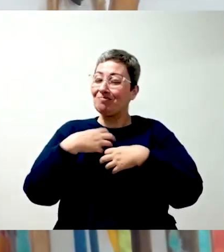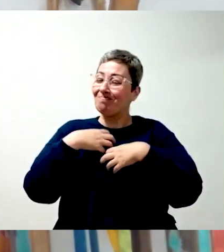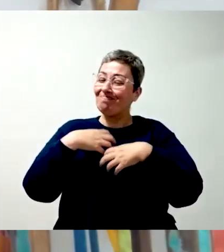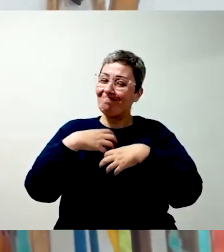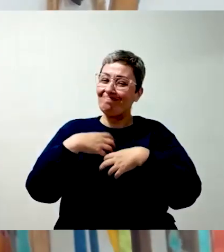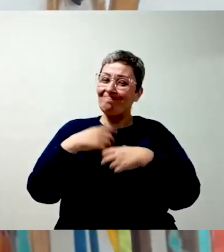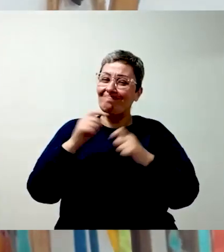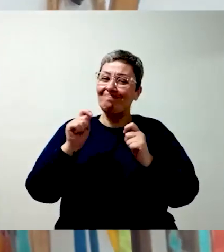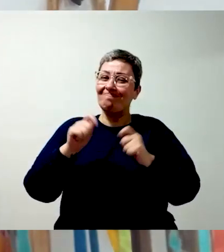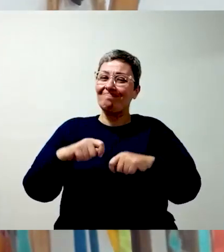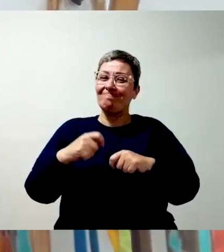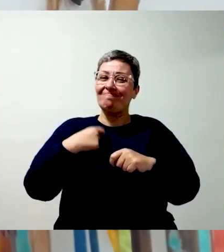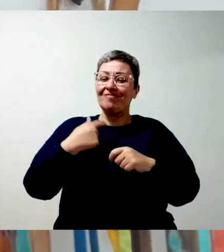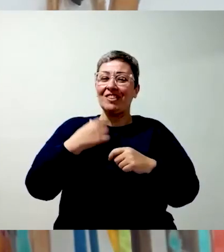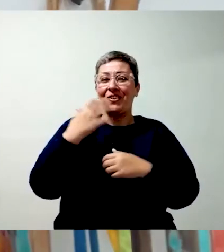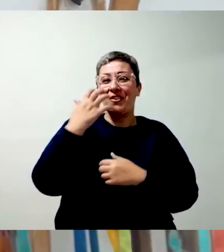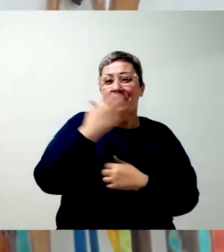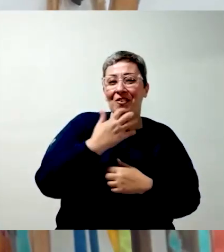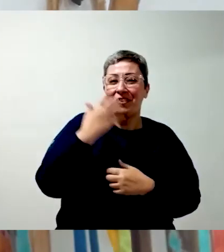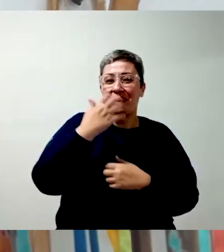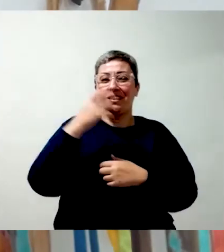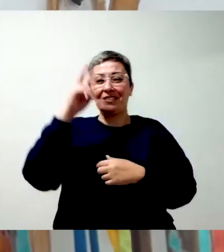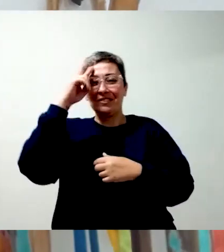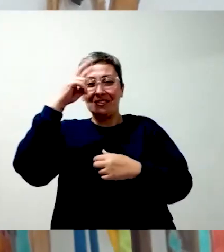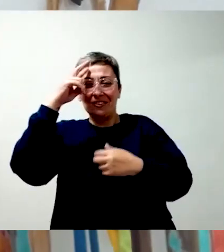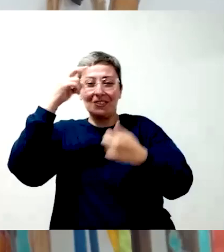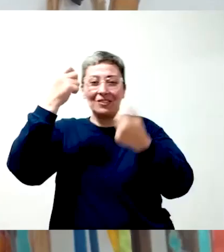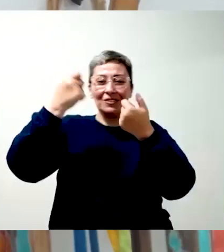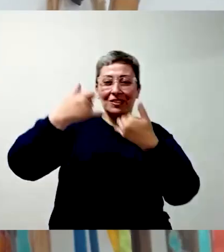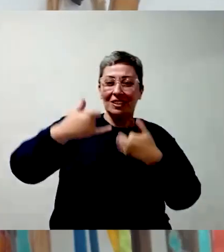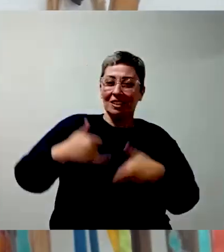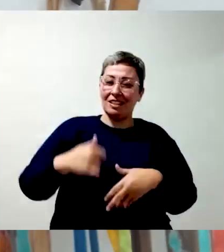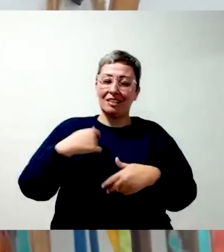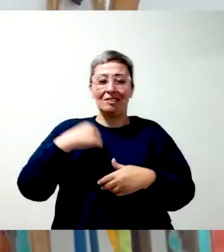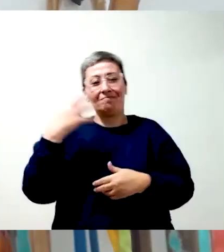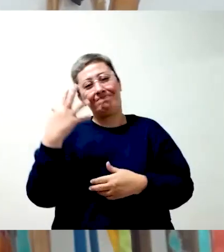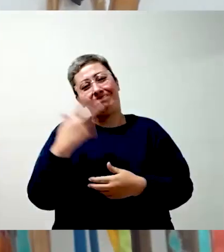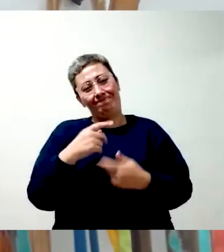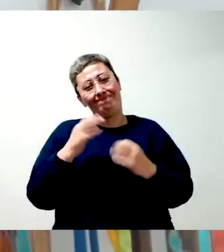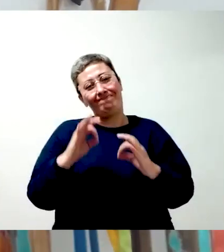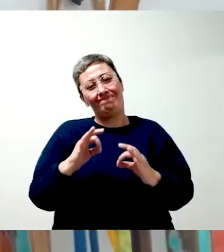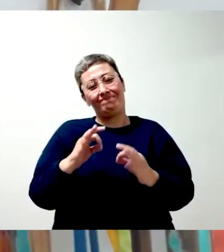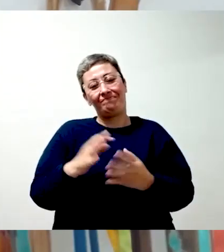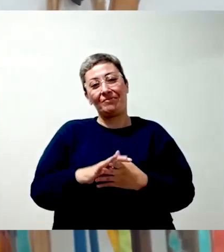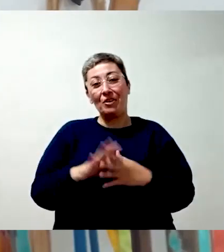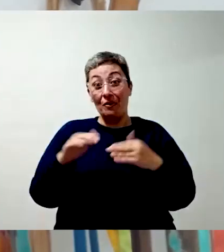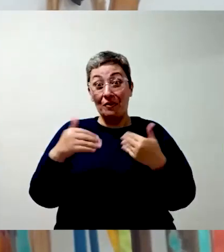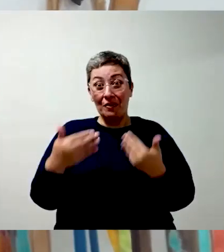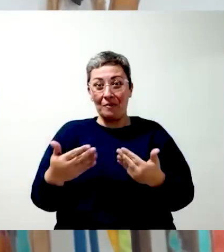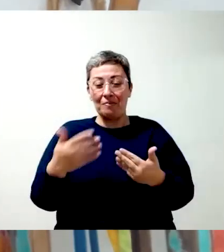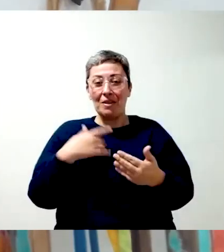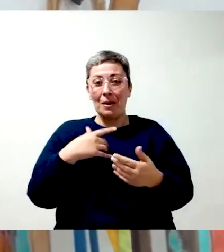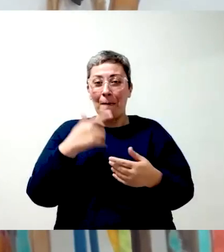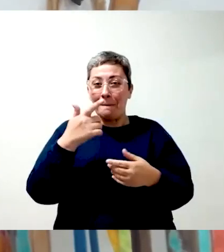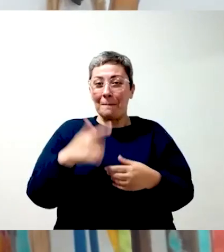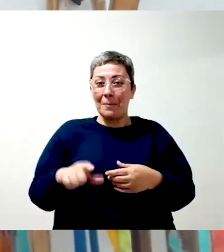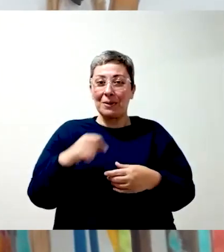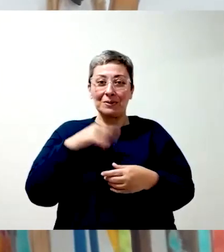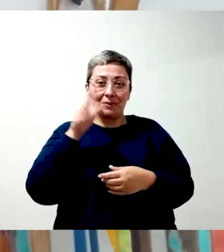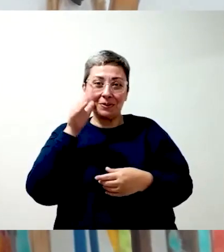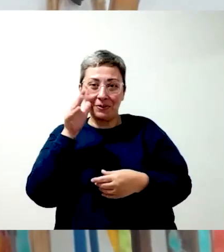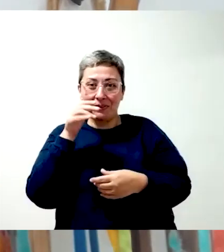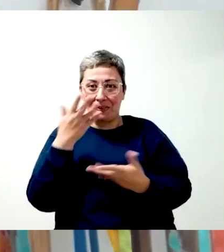Assim eu me sinto quando eu canto e conto histórias. Isso é tão bonito, não é? Vamos para mais